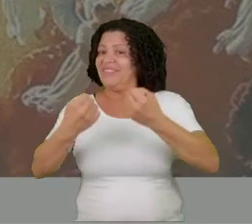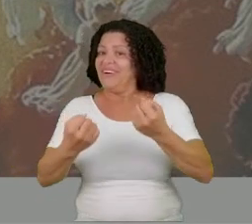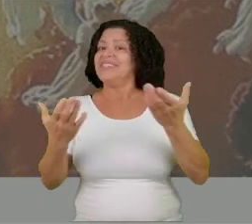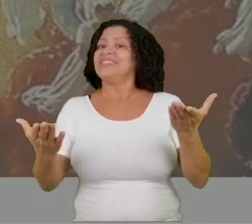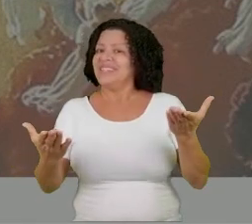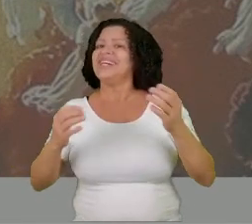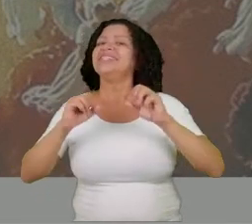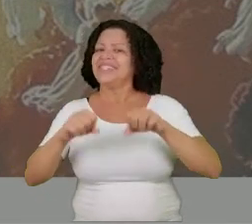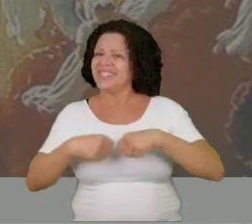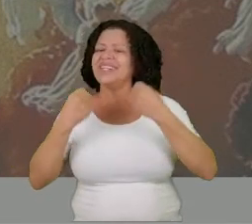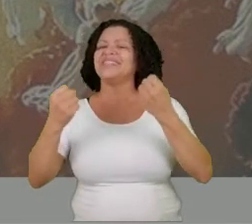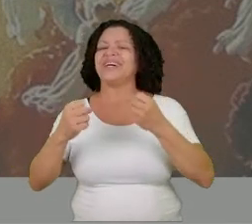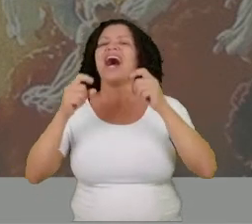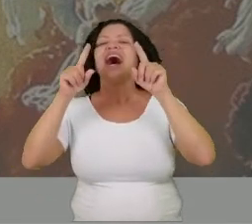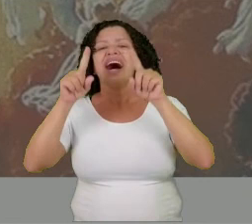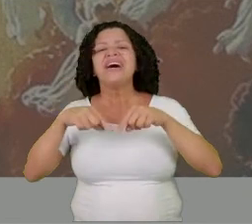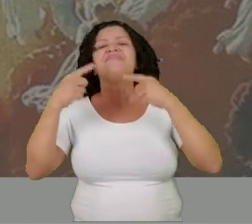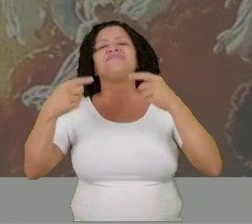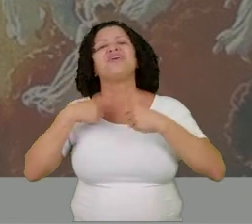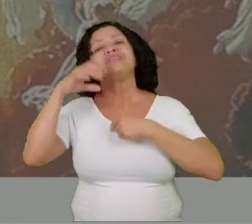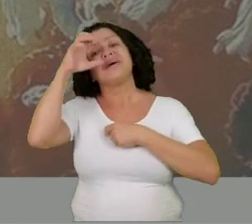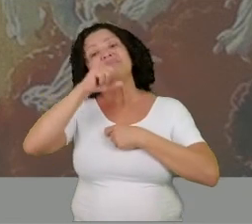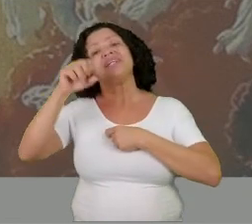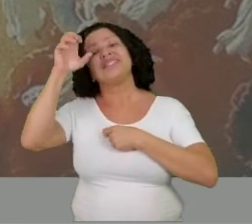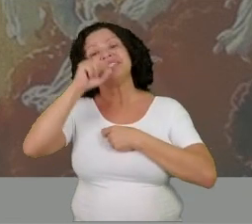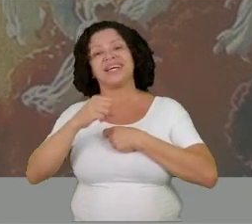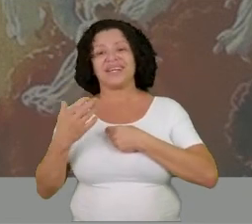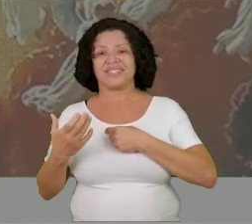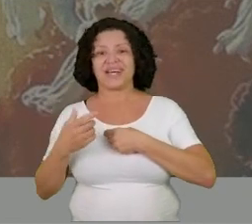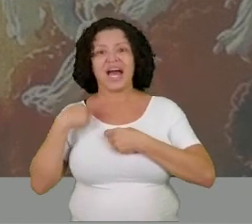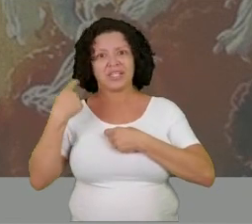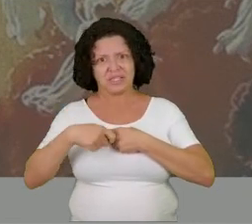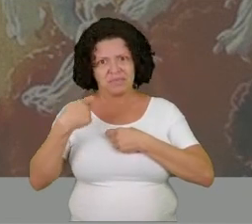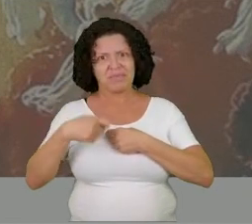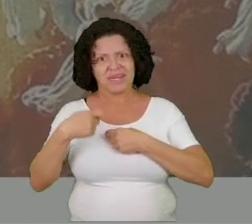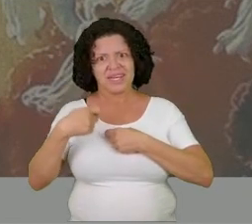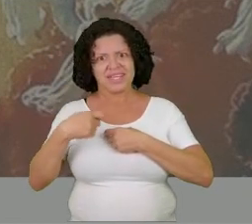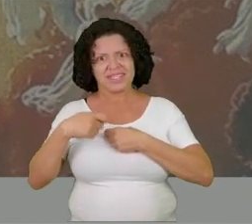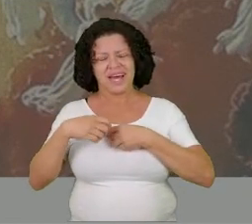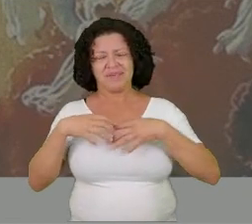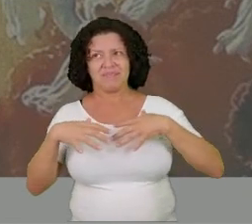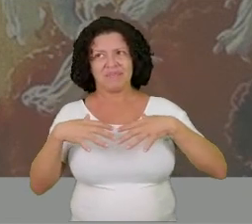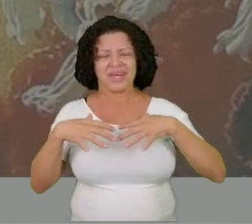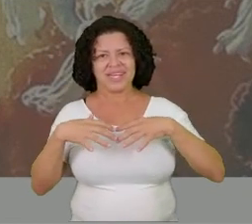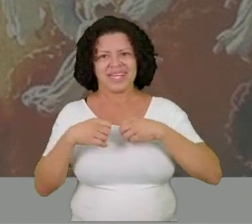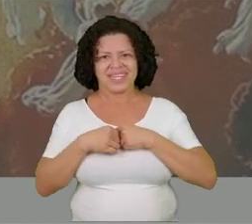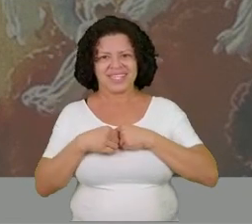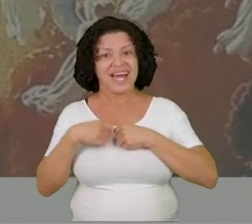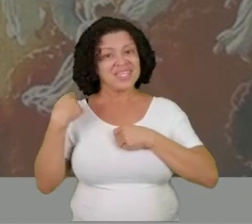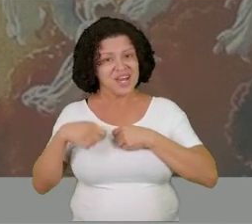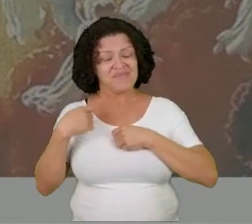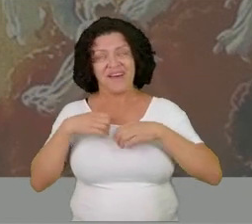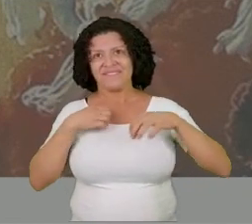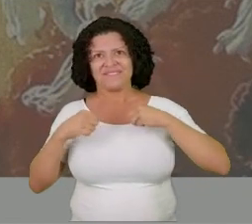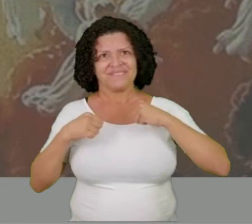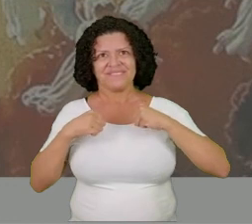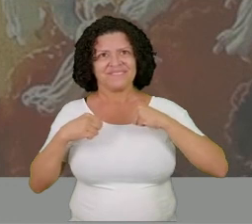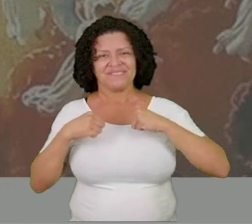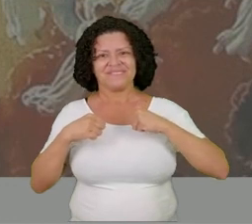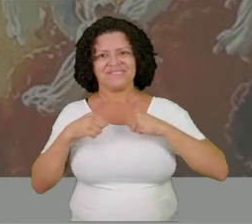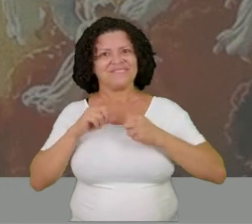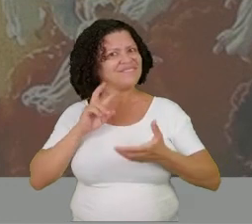nós. Precisam que a gente se esforce. Se esforce. É parte do nosso aprendizado. A gente precisa nos